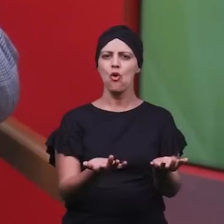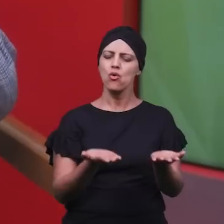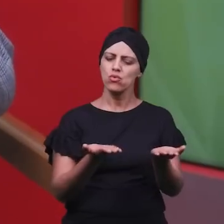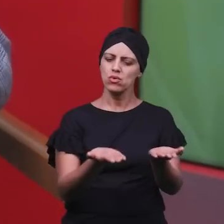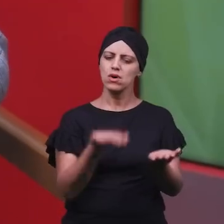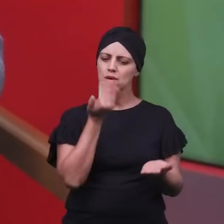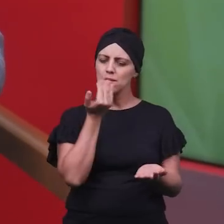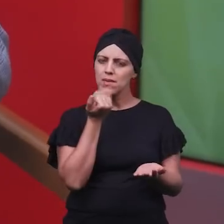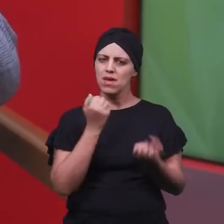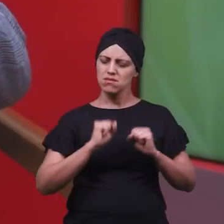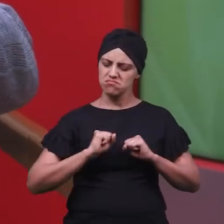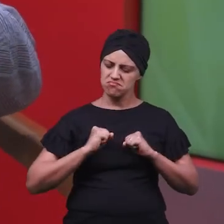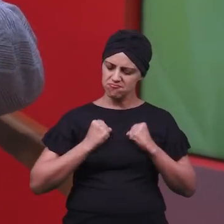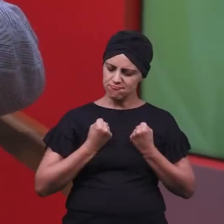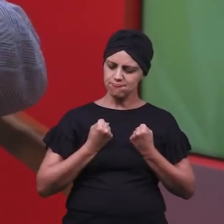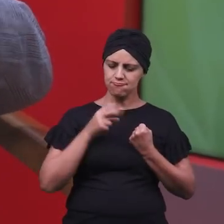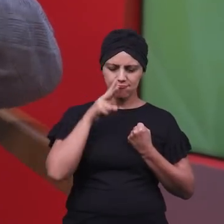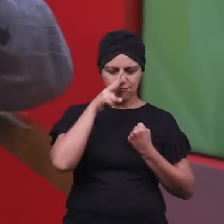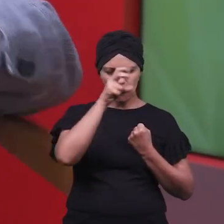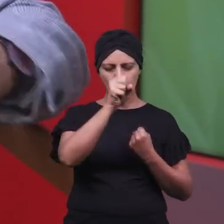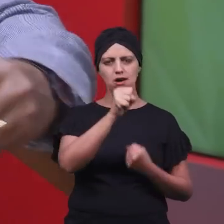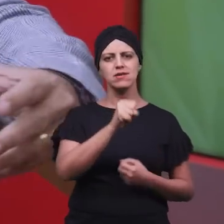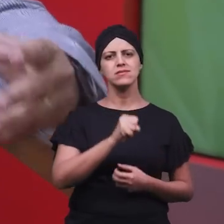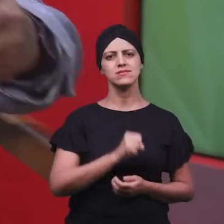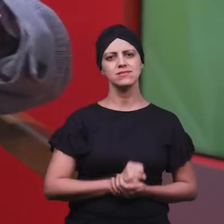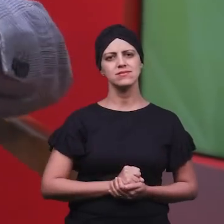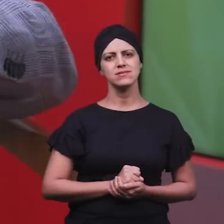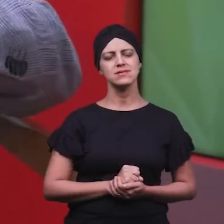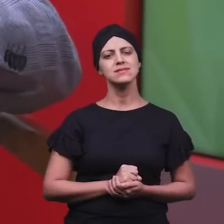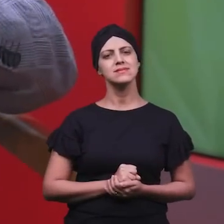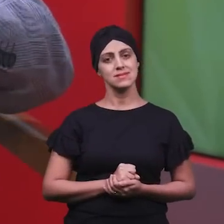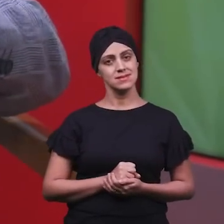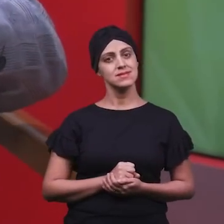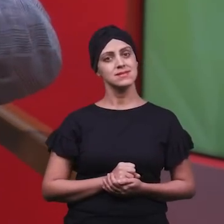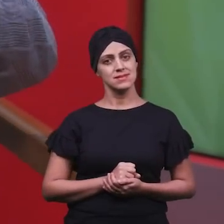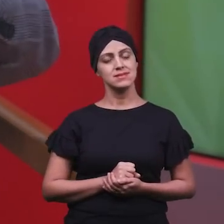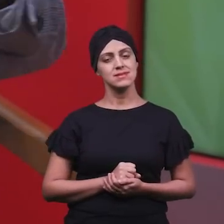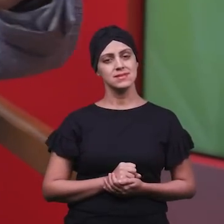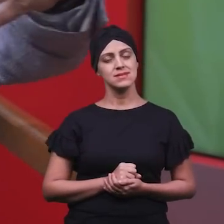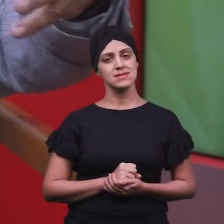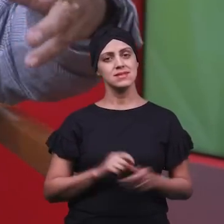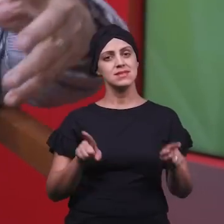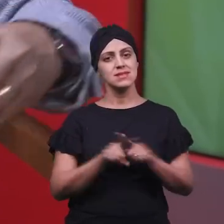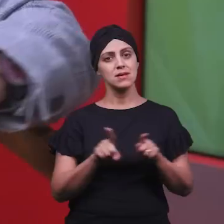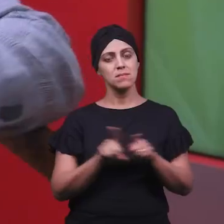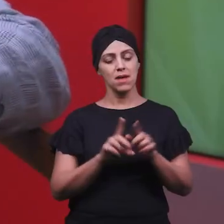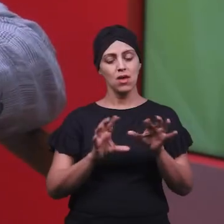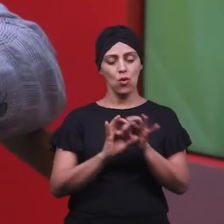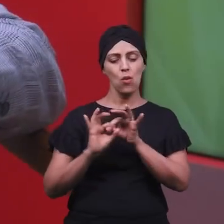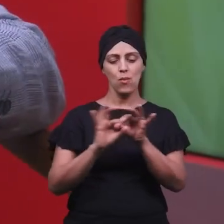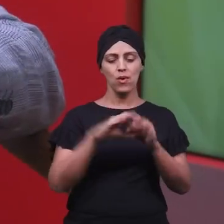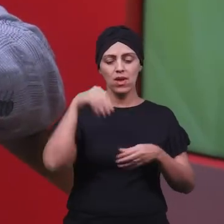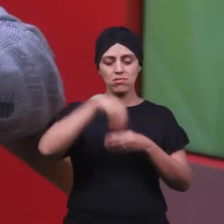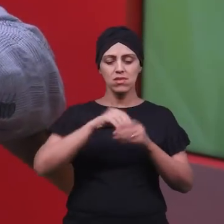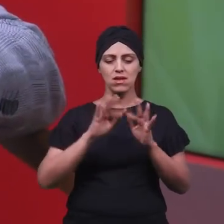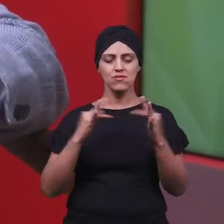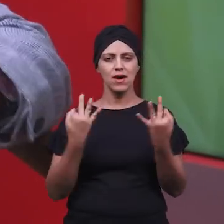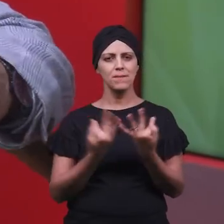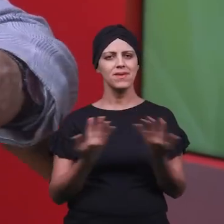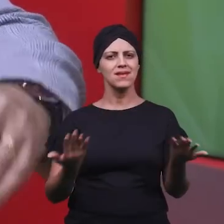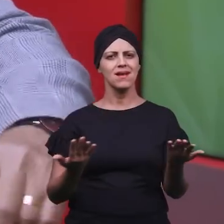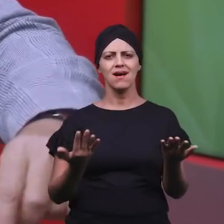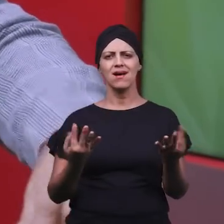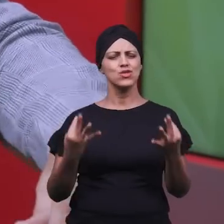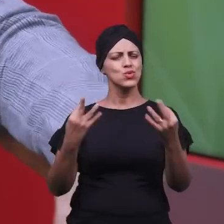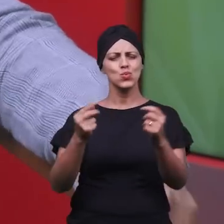assado no fogo era alimento para fortalecer Israel, não é? Através da comunhão uns com os outros.